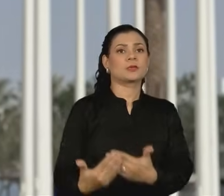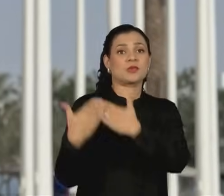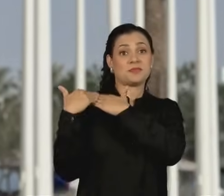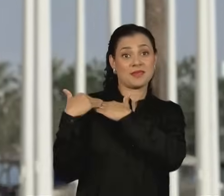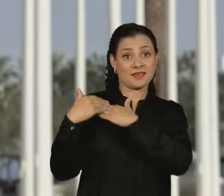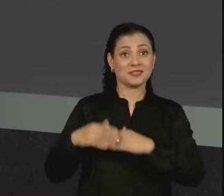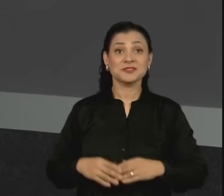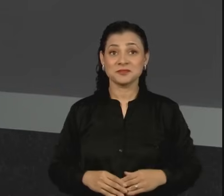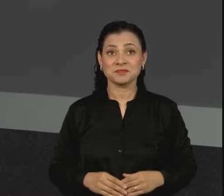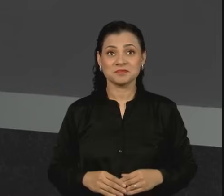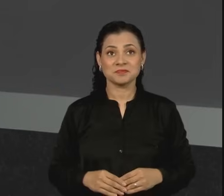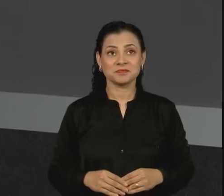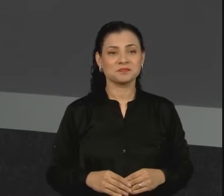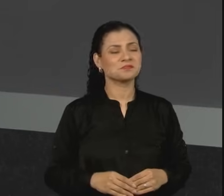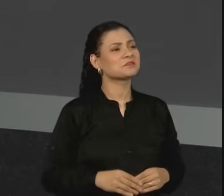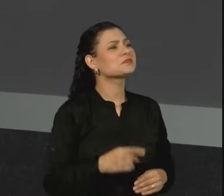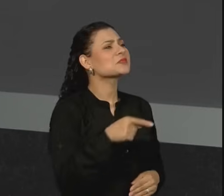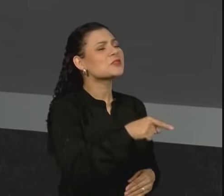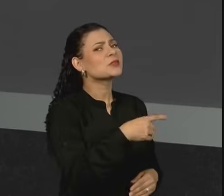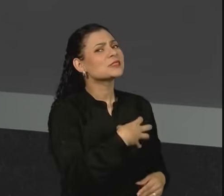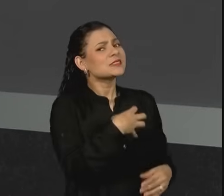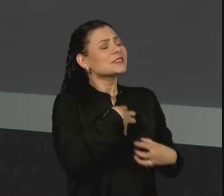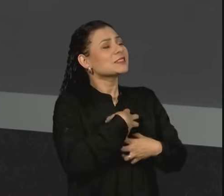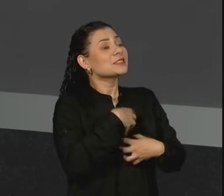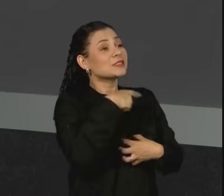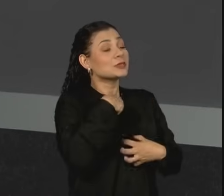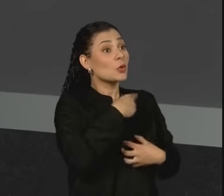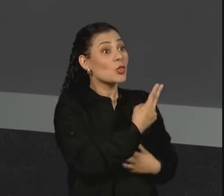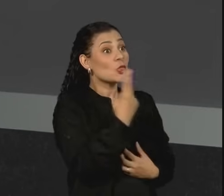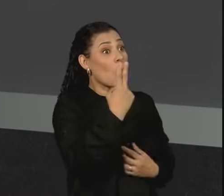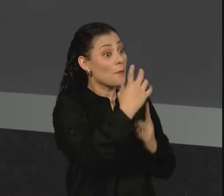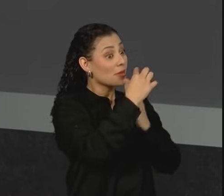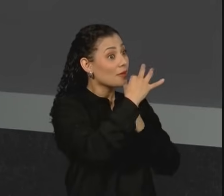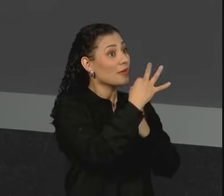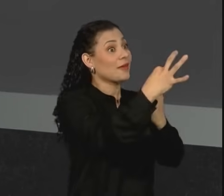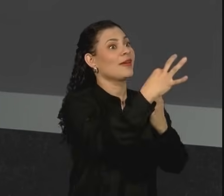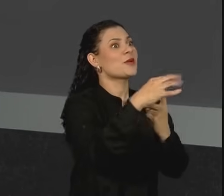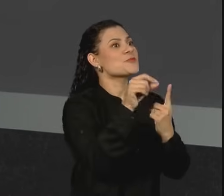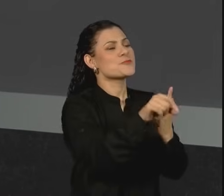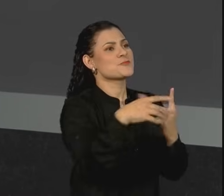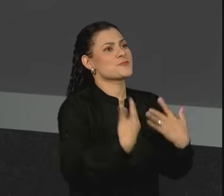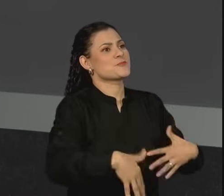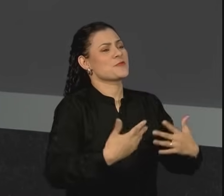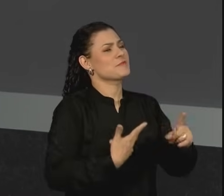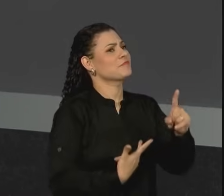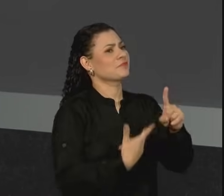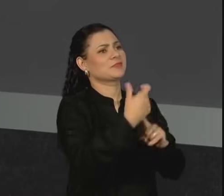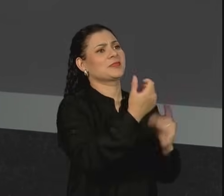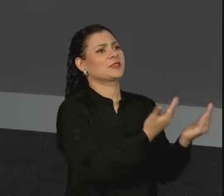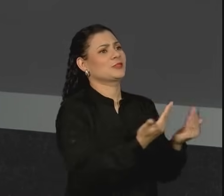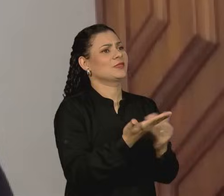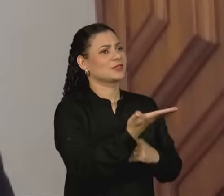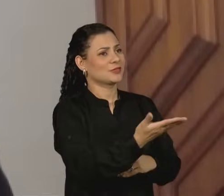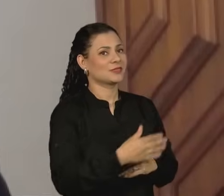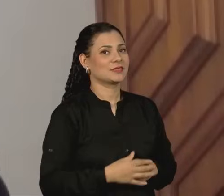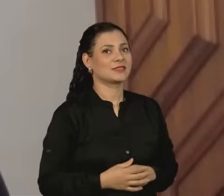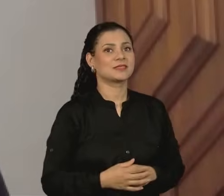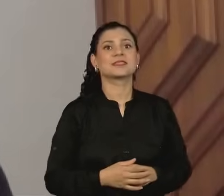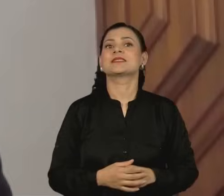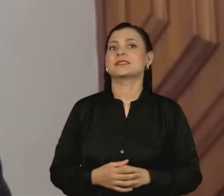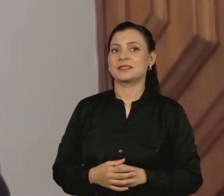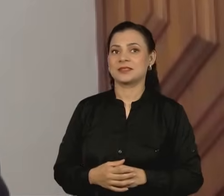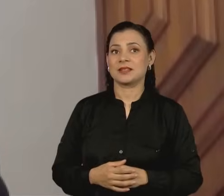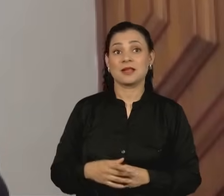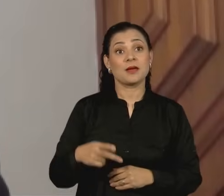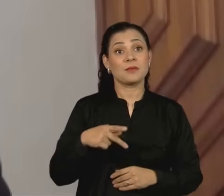ocupar. E como você se sentiu na hora que você viu que você foi a escolhida como campeã da juventude? O